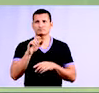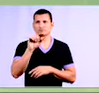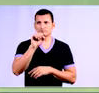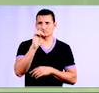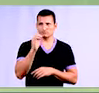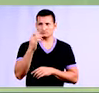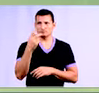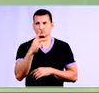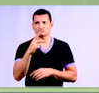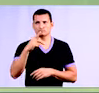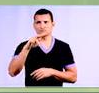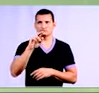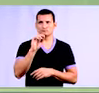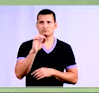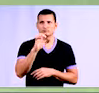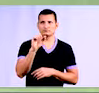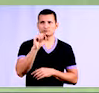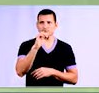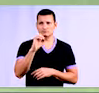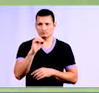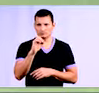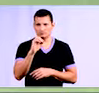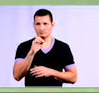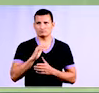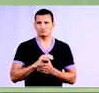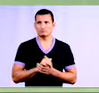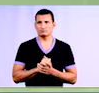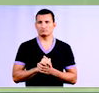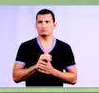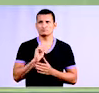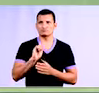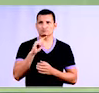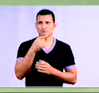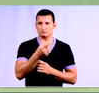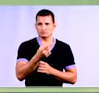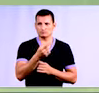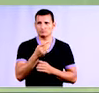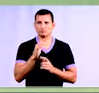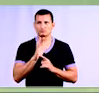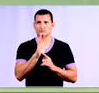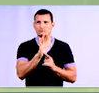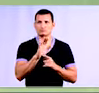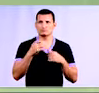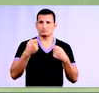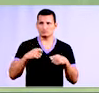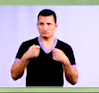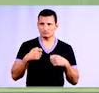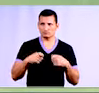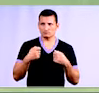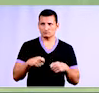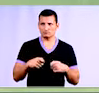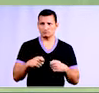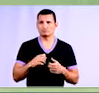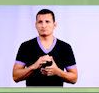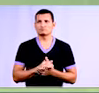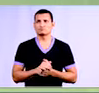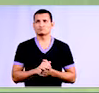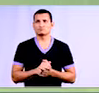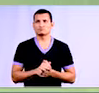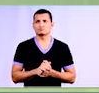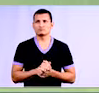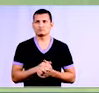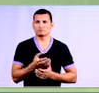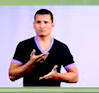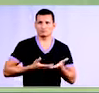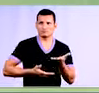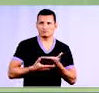e para que de alguma forma seja atendida essa necessidade com relação à